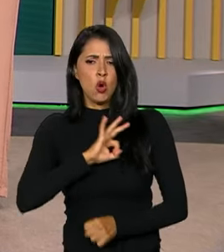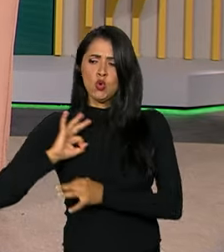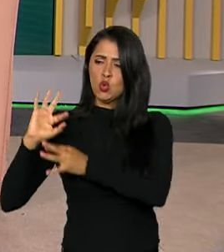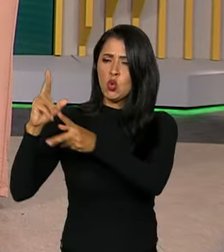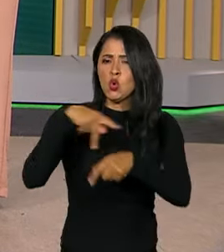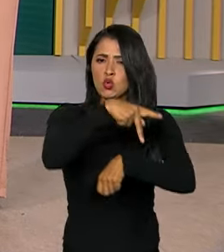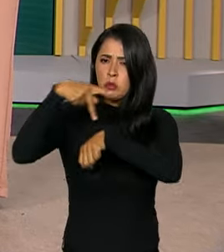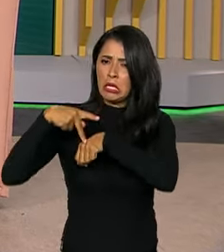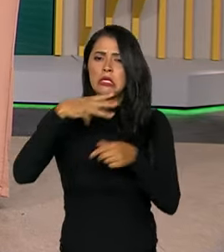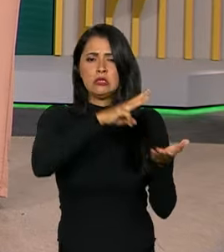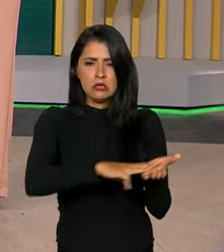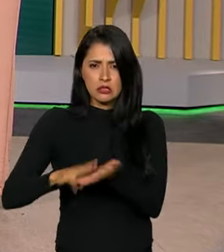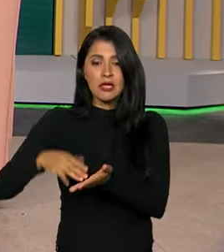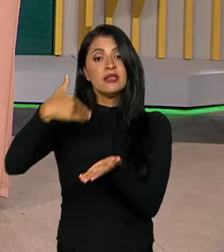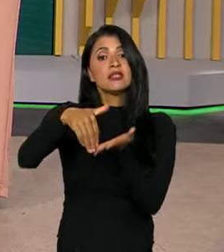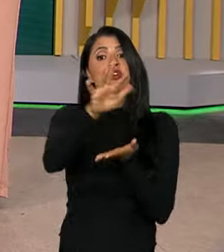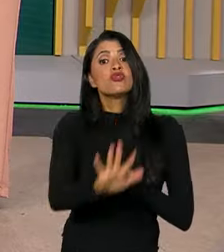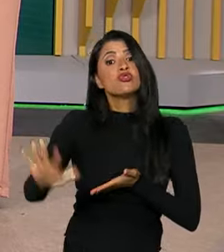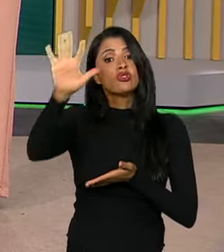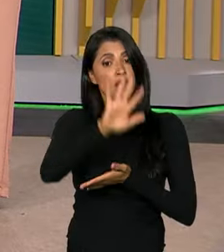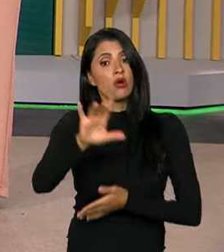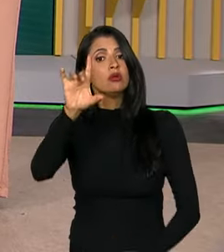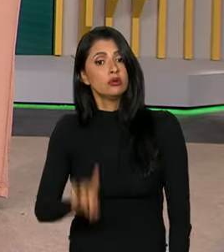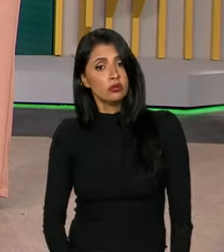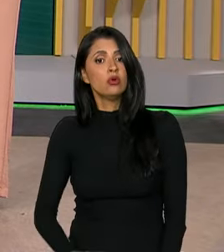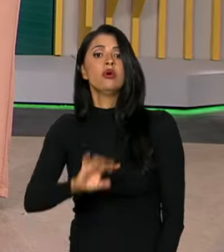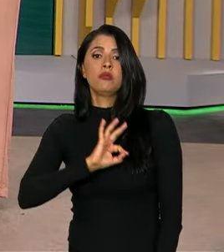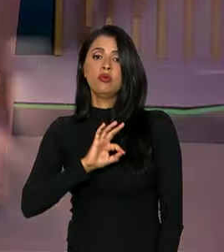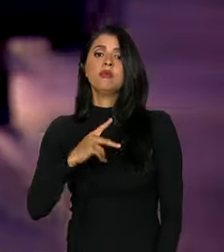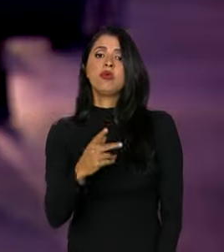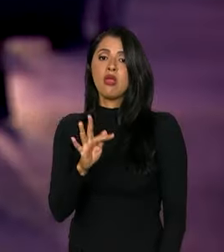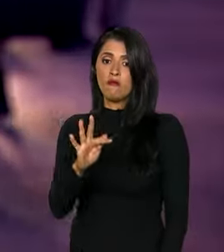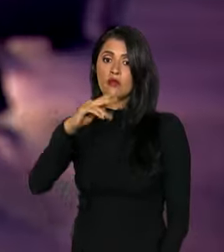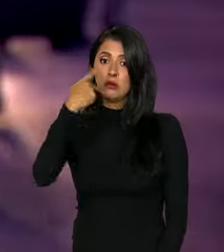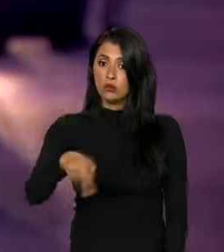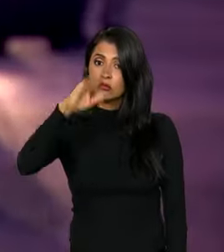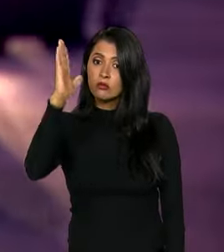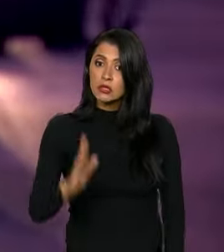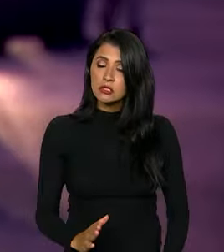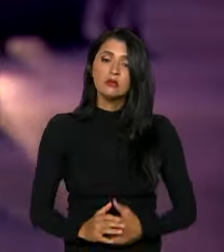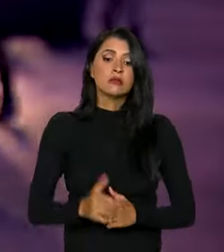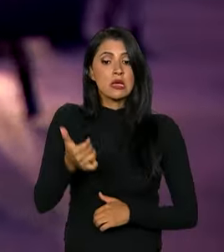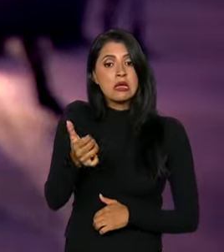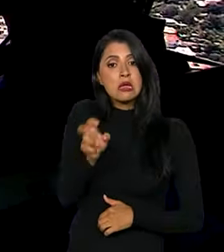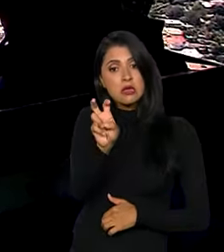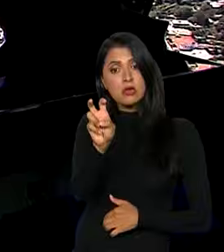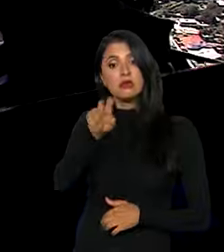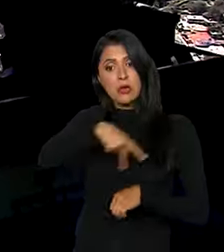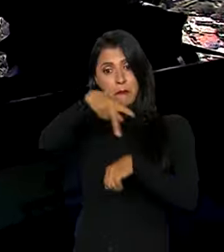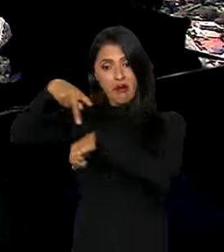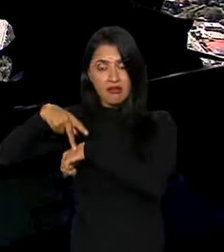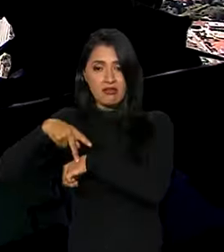membros e terá como secretário-geral o diretor da Polícia Federal do Brasil. Com 15 países signatários e